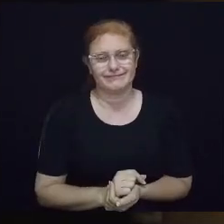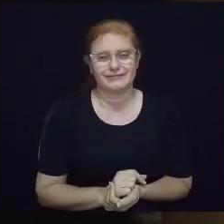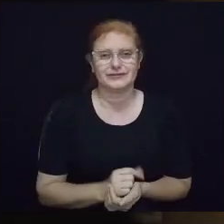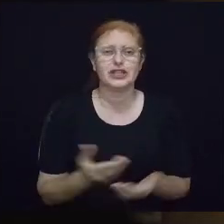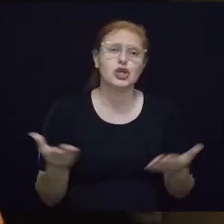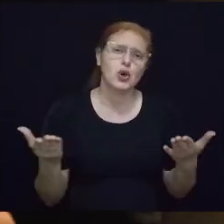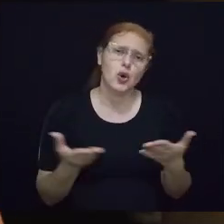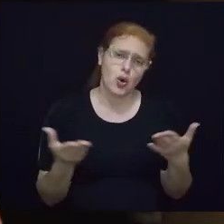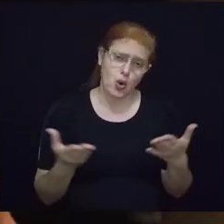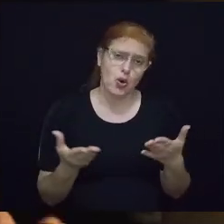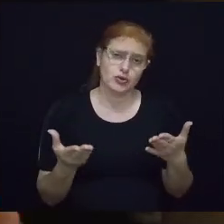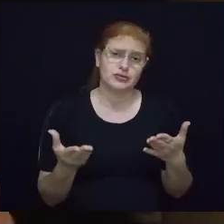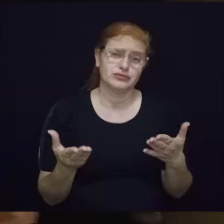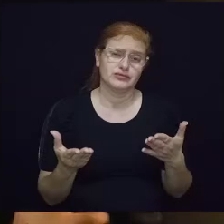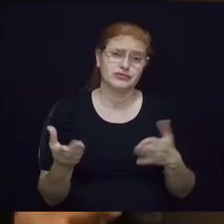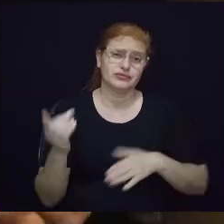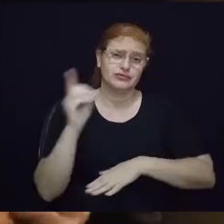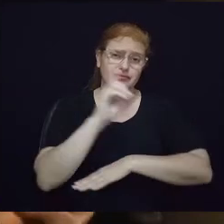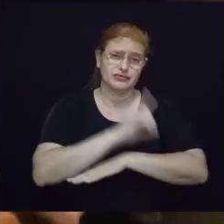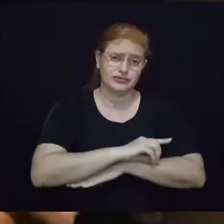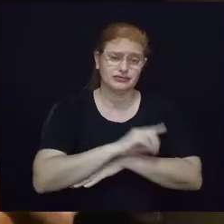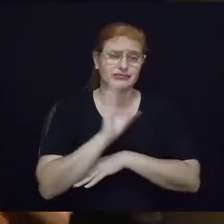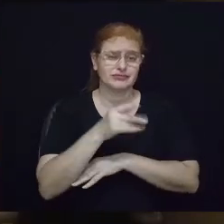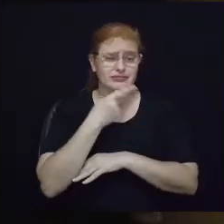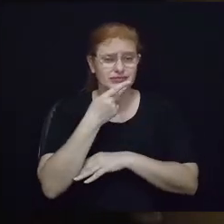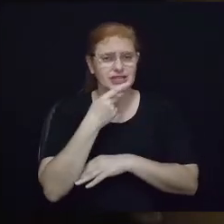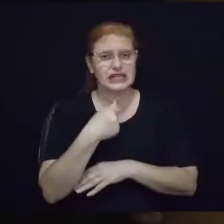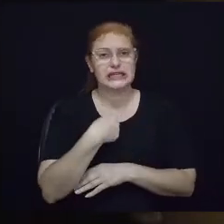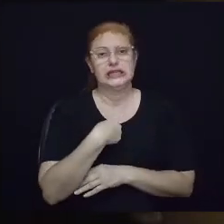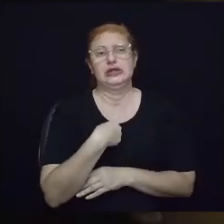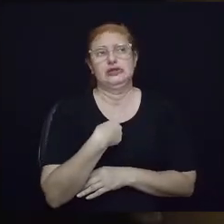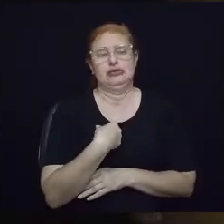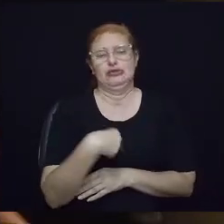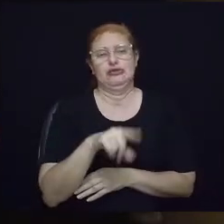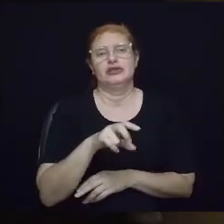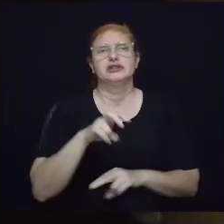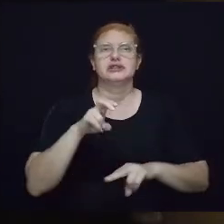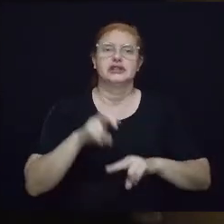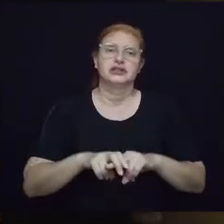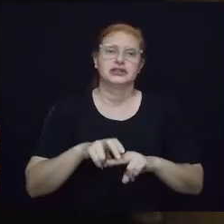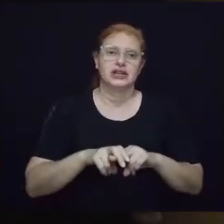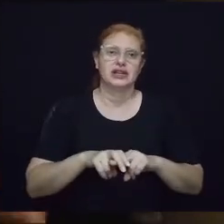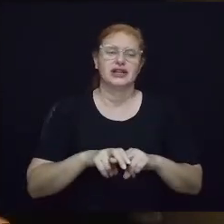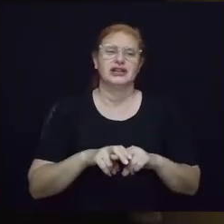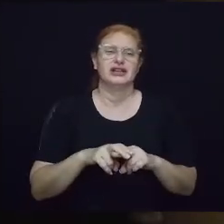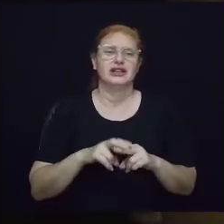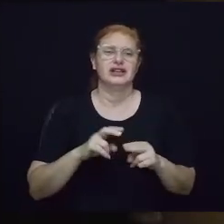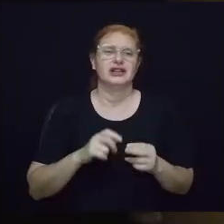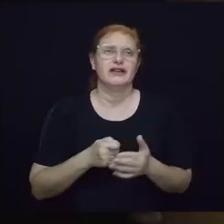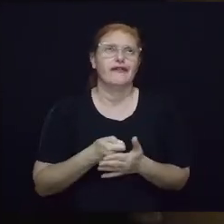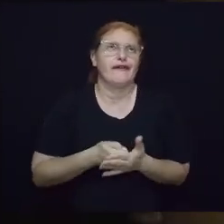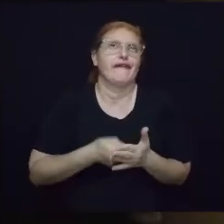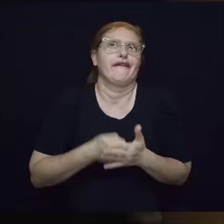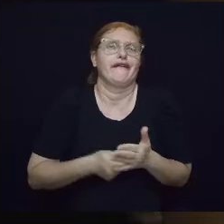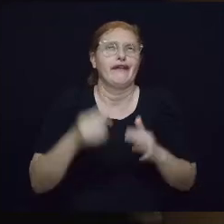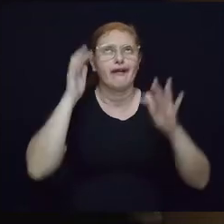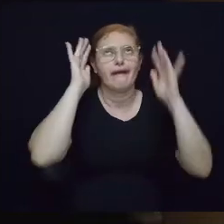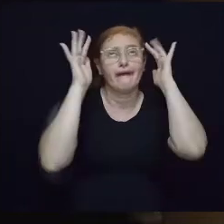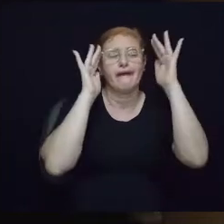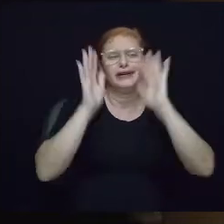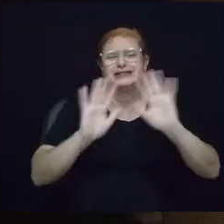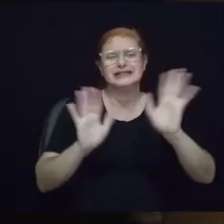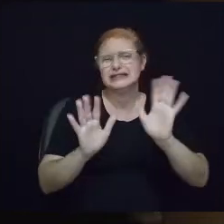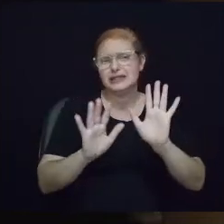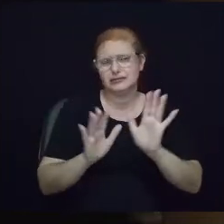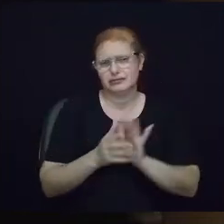E hoje em dia, como eu falei antes, eu não vou sentar e ficar forçando até aparecer a solução. Aquilo meio que